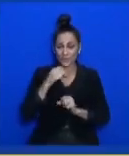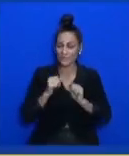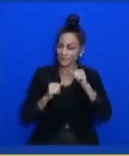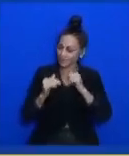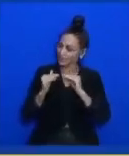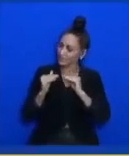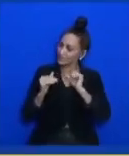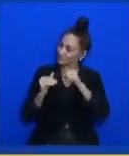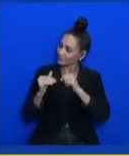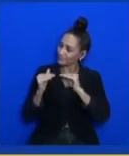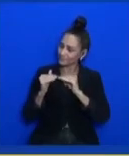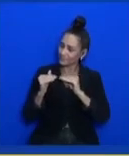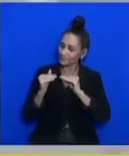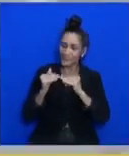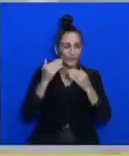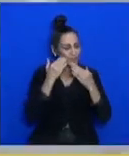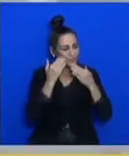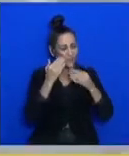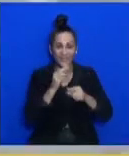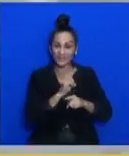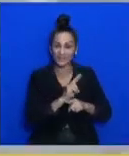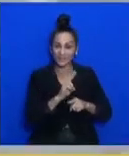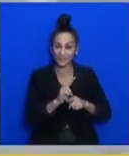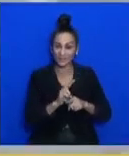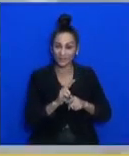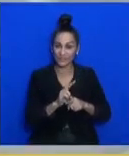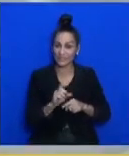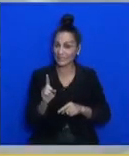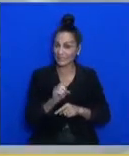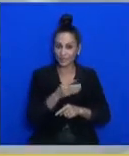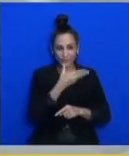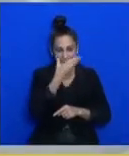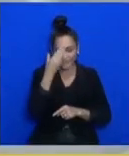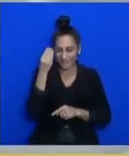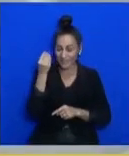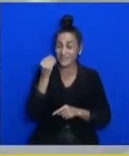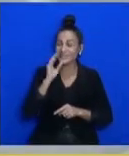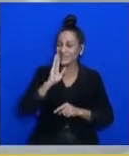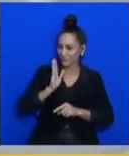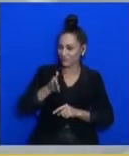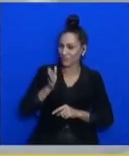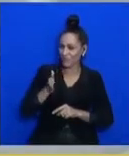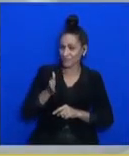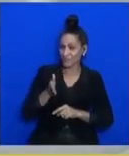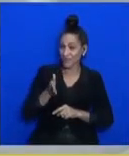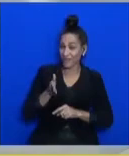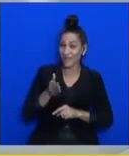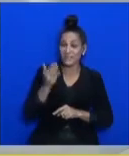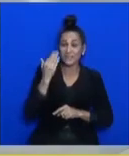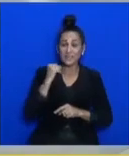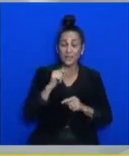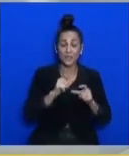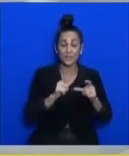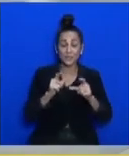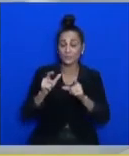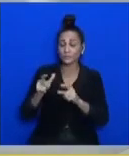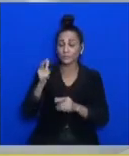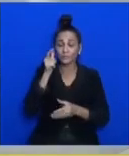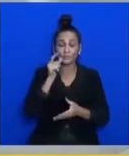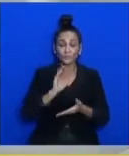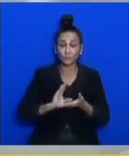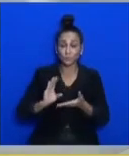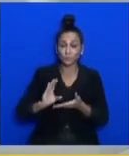confirmo. Sim, confirmo. Obrigado, senhoras auditoras, e não esqueça que dentro de instantes você já poderá saber de onde são